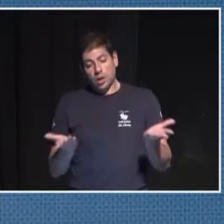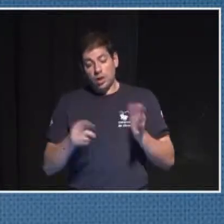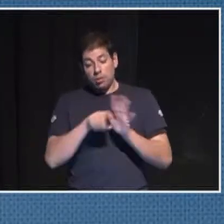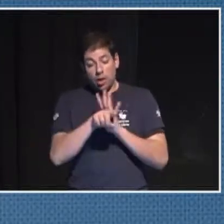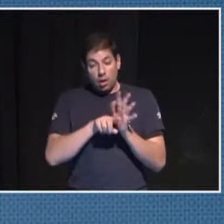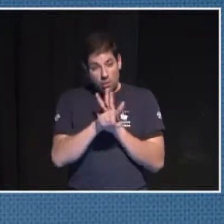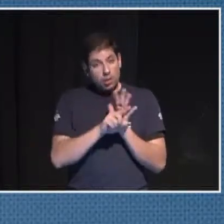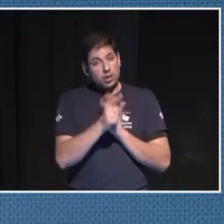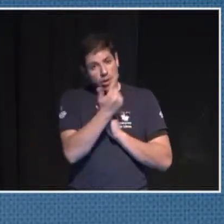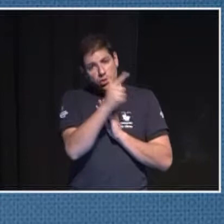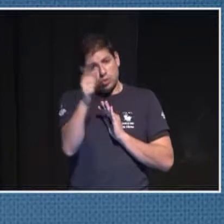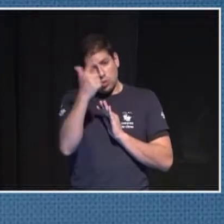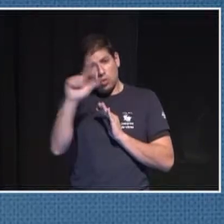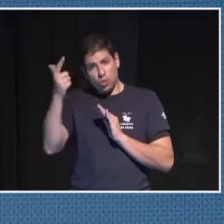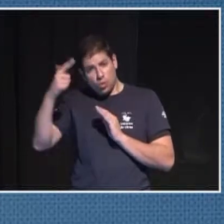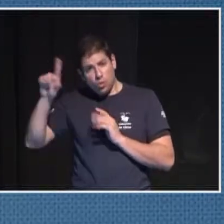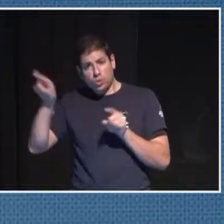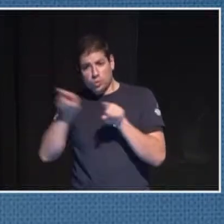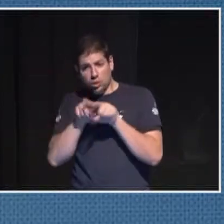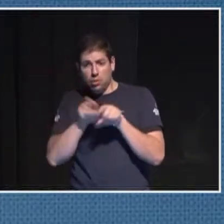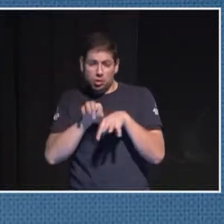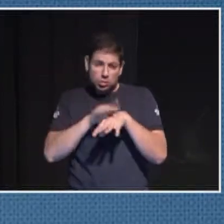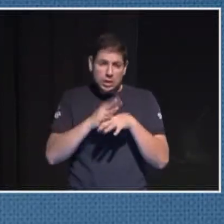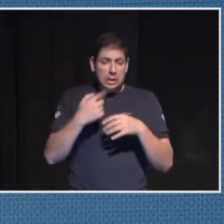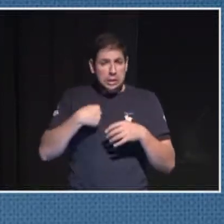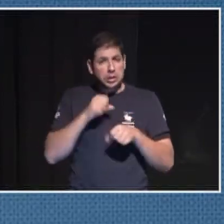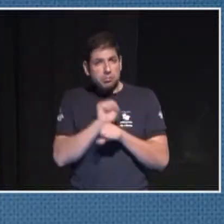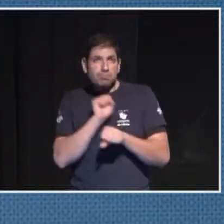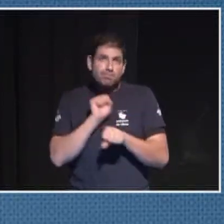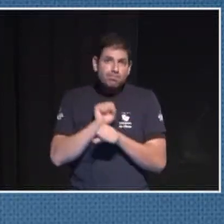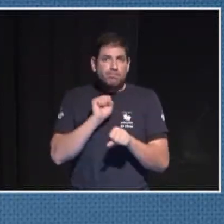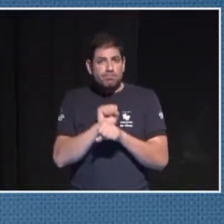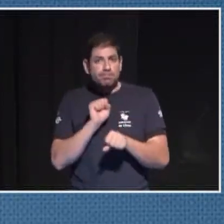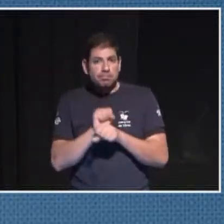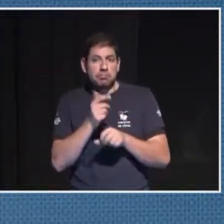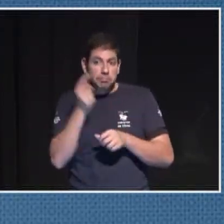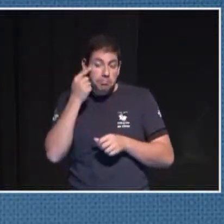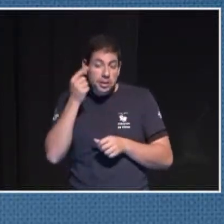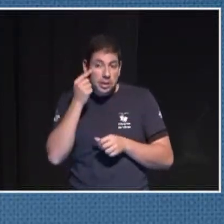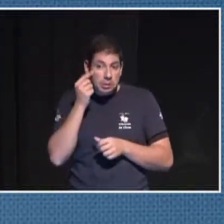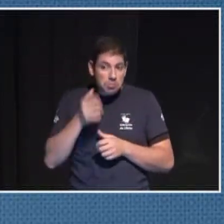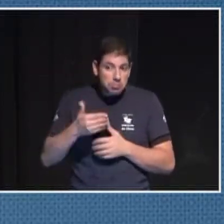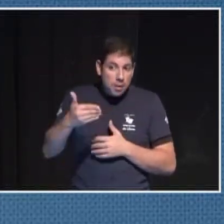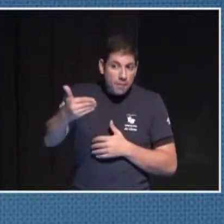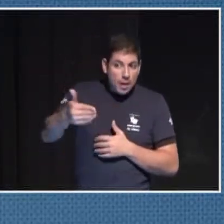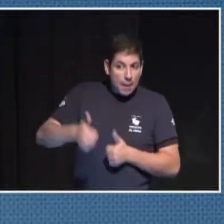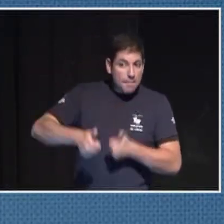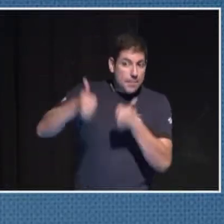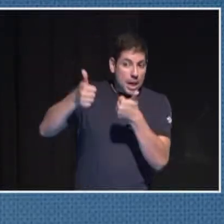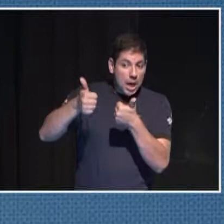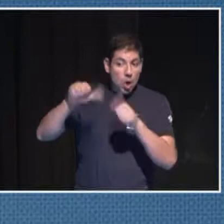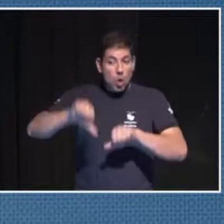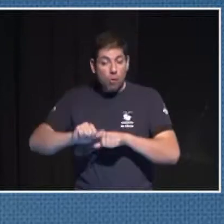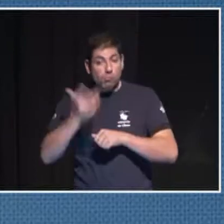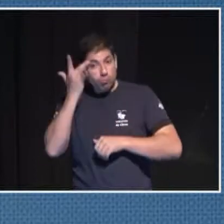de outros agentes que nós esperamos que obtenham bons resultados no manejo dessa